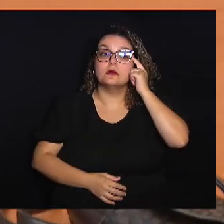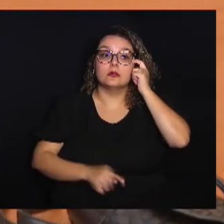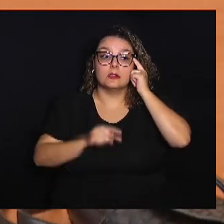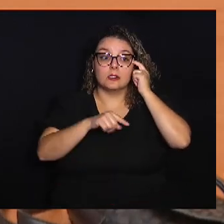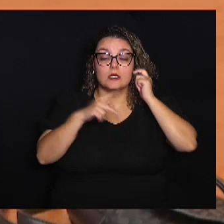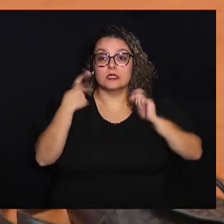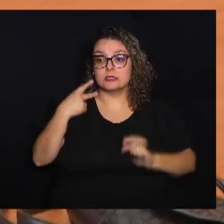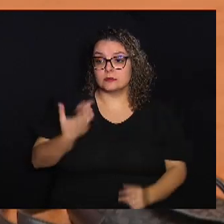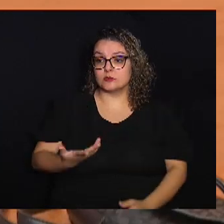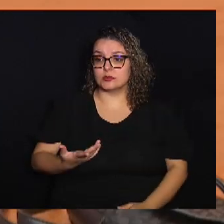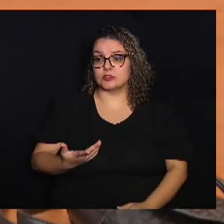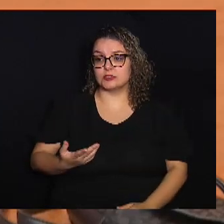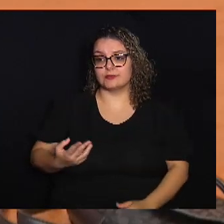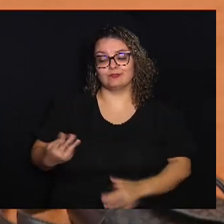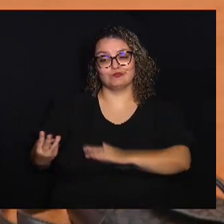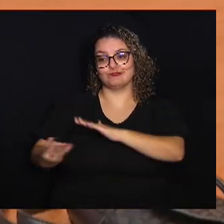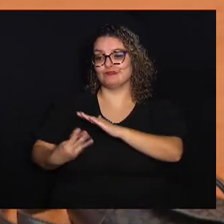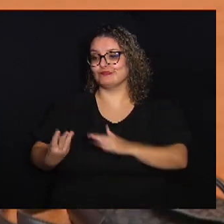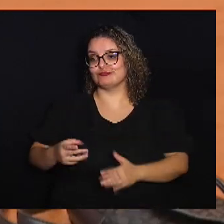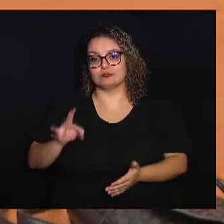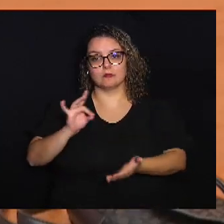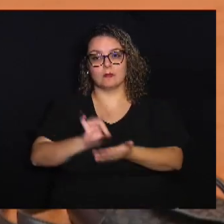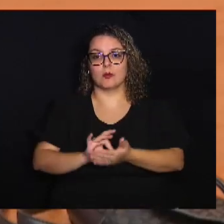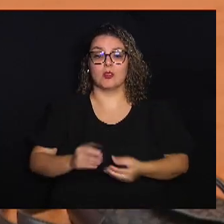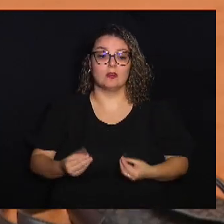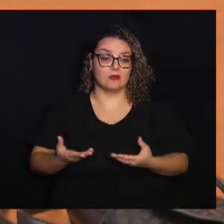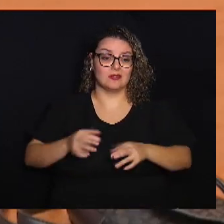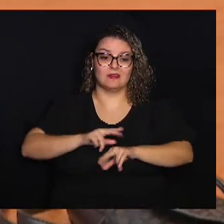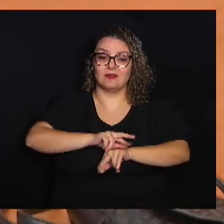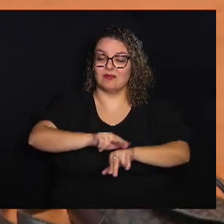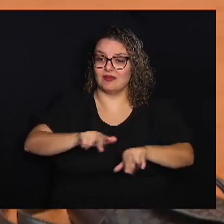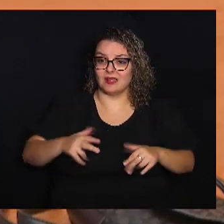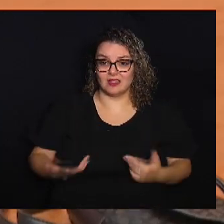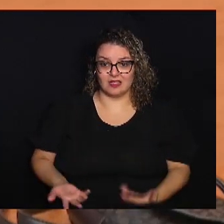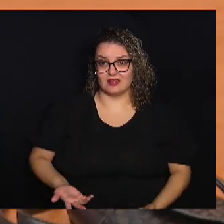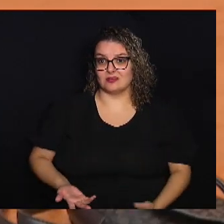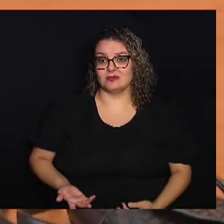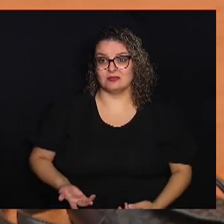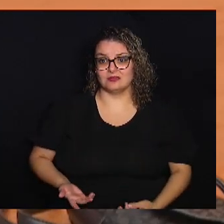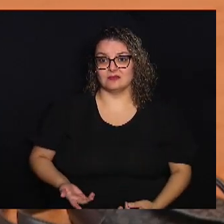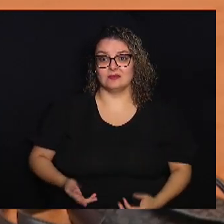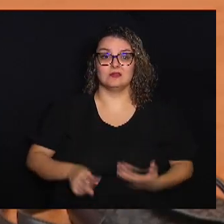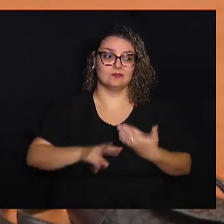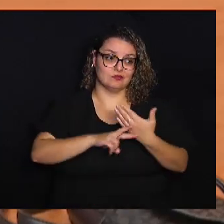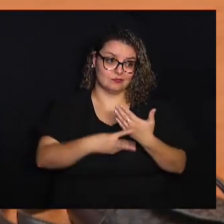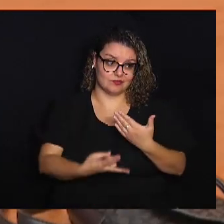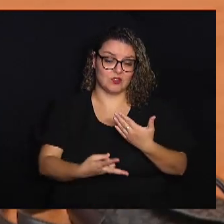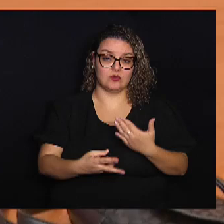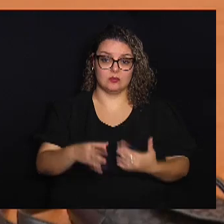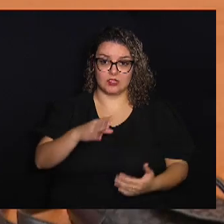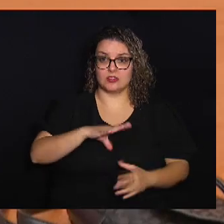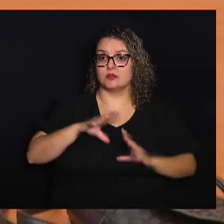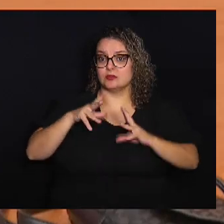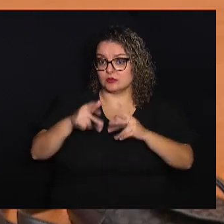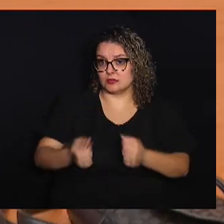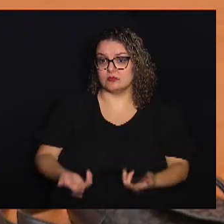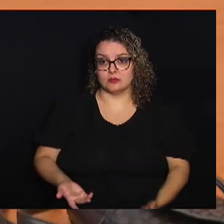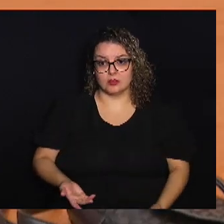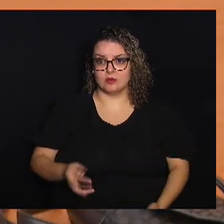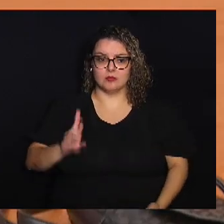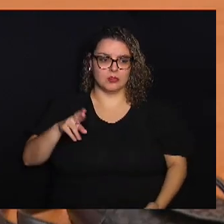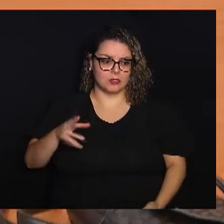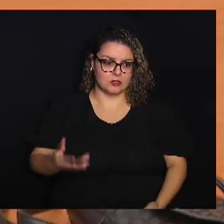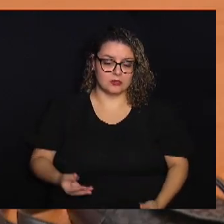política, e a terceirização, na verdade, tem trazido uma série de consequências para a cidade como um todo, seja por conta